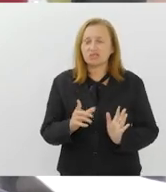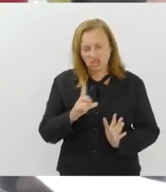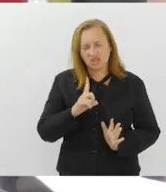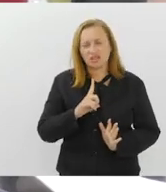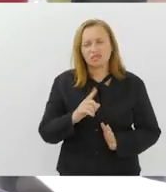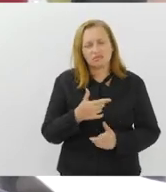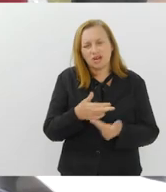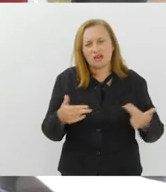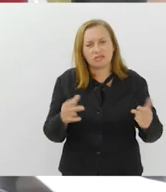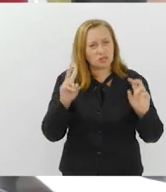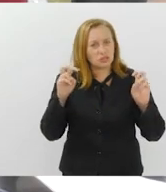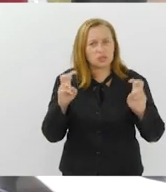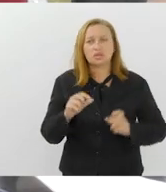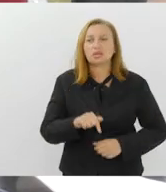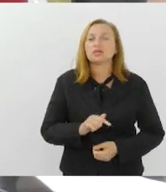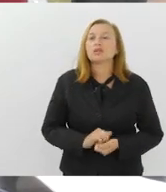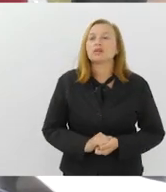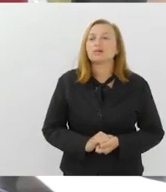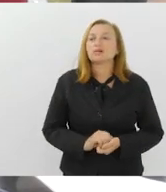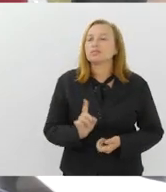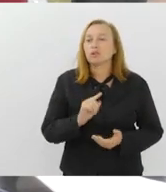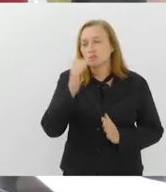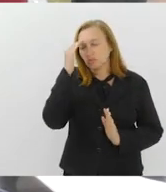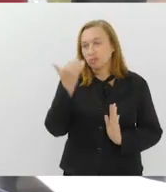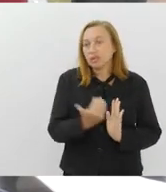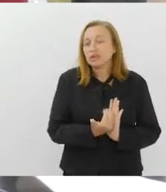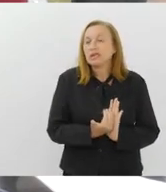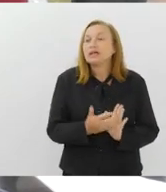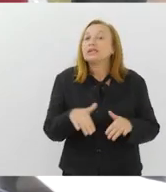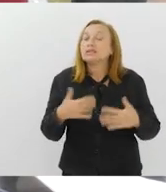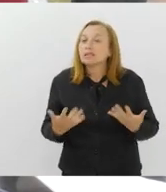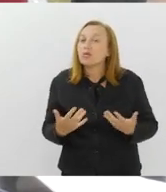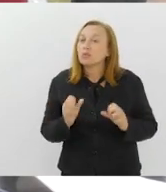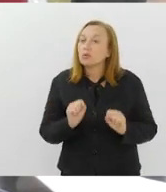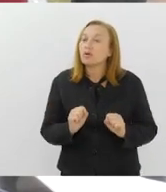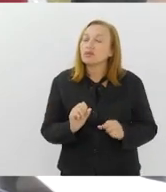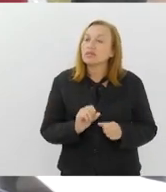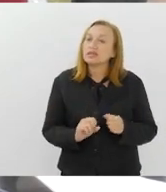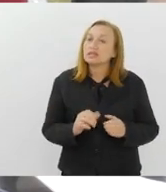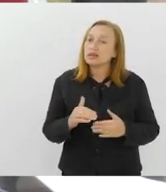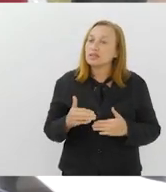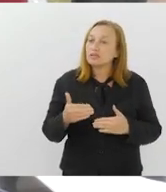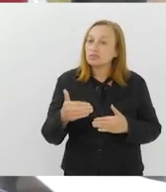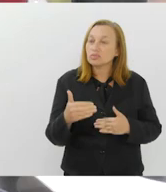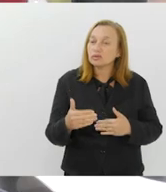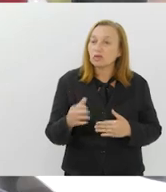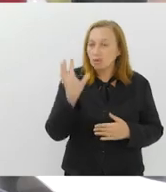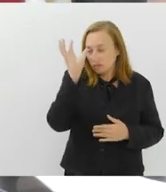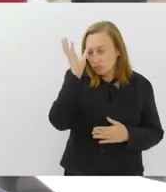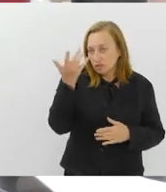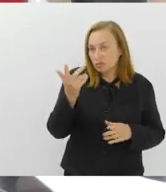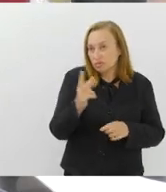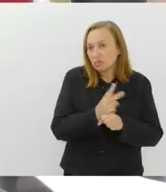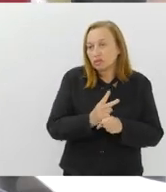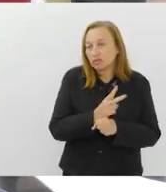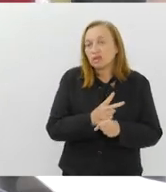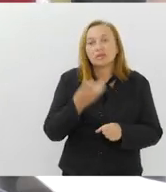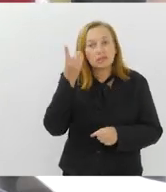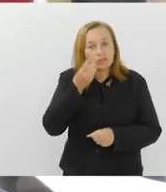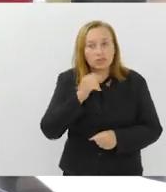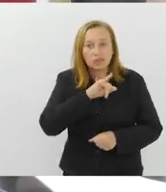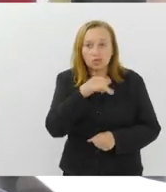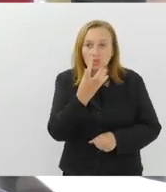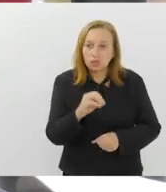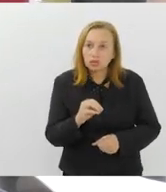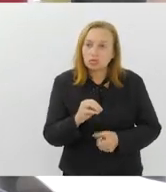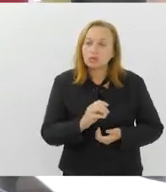vários casos aqui. Né? Não foi cumprido. Então, o que a gente pode fazer daqui para frente? Já buscar a solução, o deputado Júlio falou isso, que é a